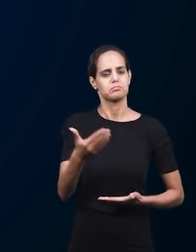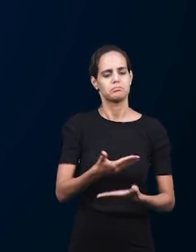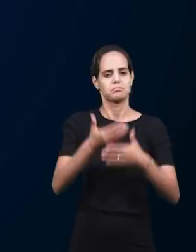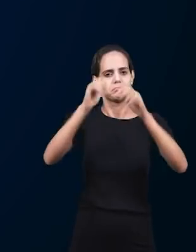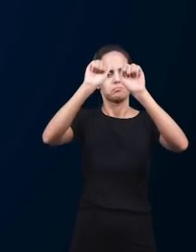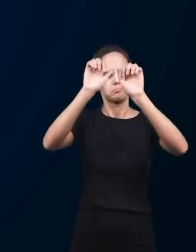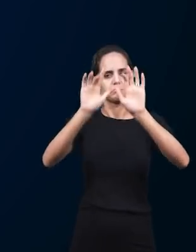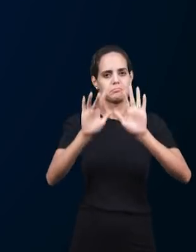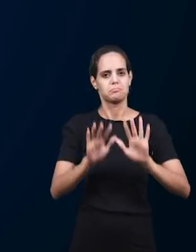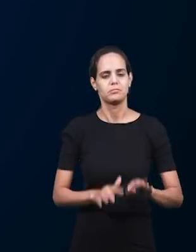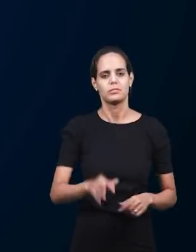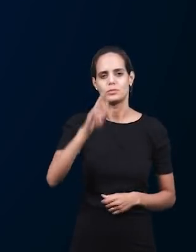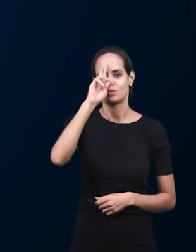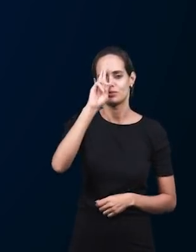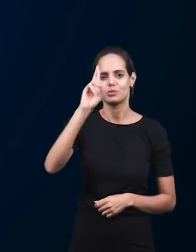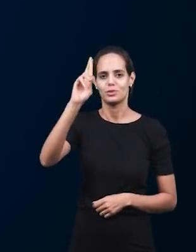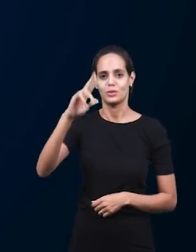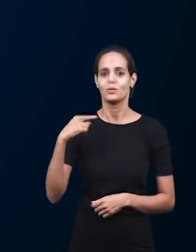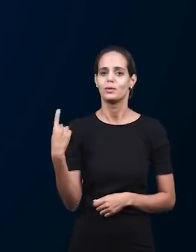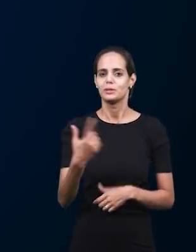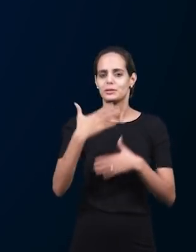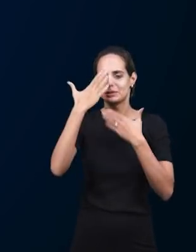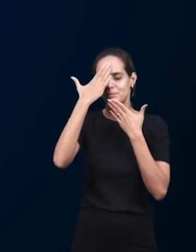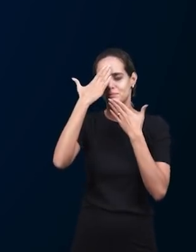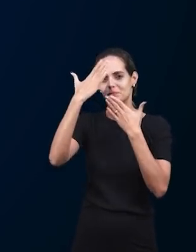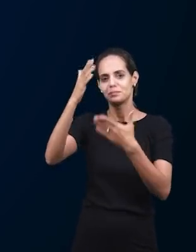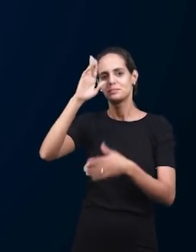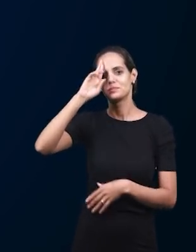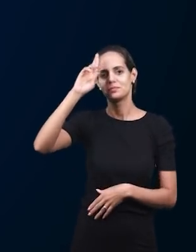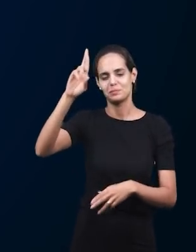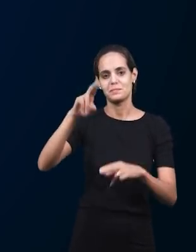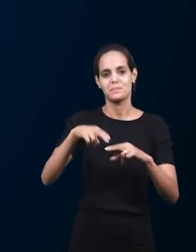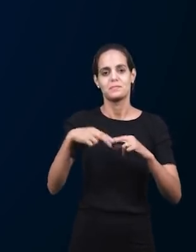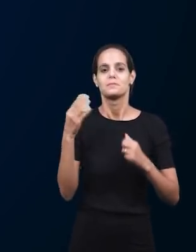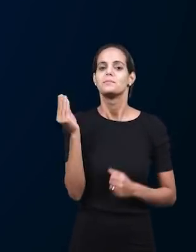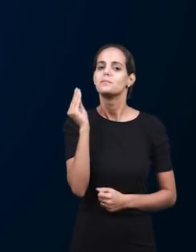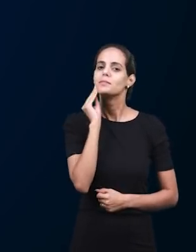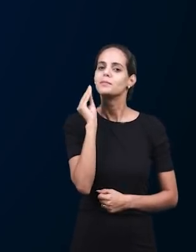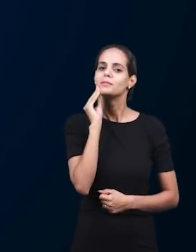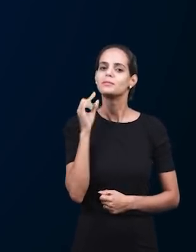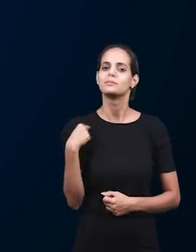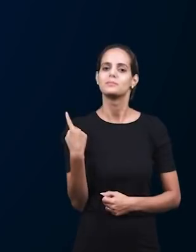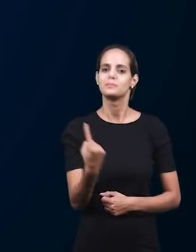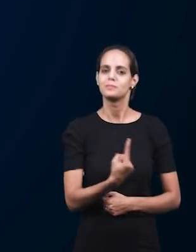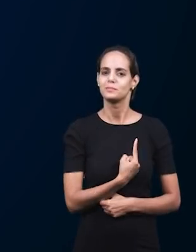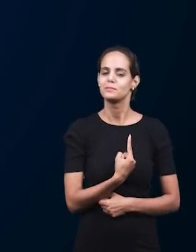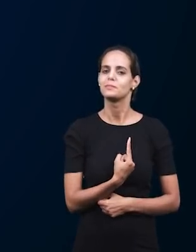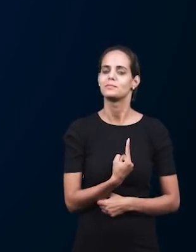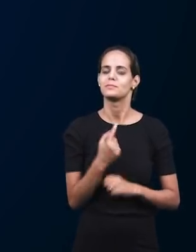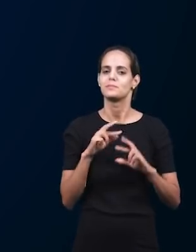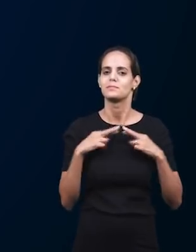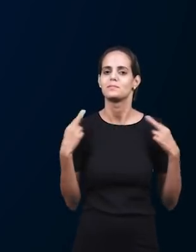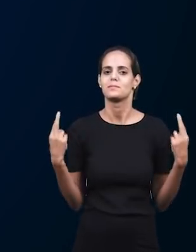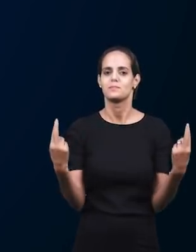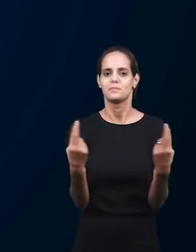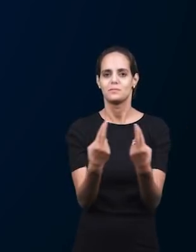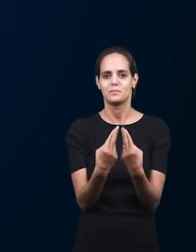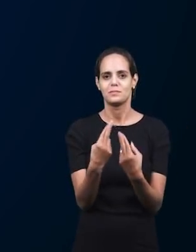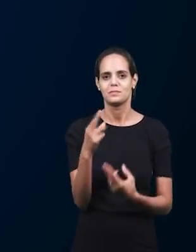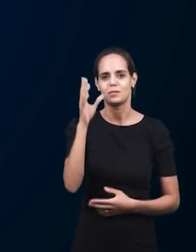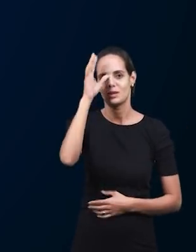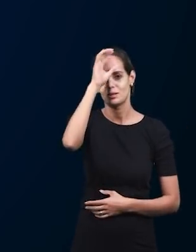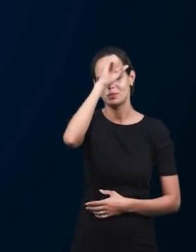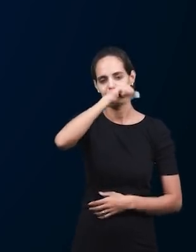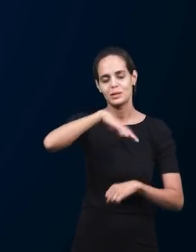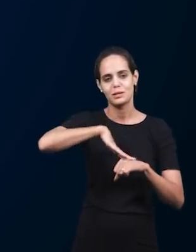Senhor e somos gratas ao Senhor por essa tão grande oportunidade de nos reunirmos e aprendermos mais